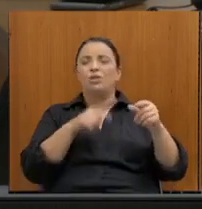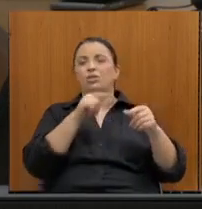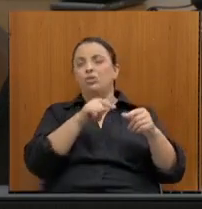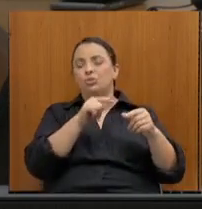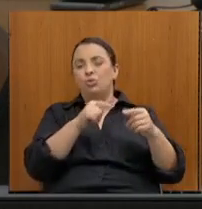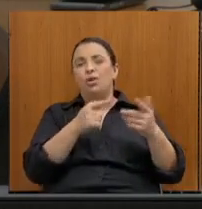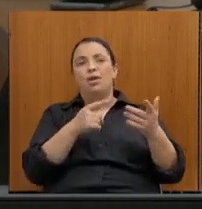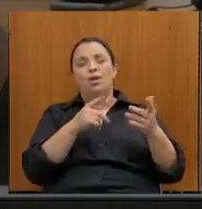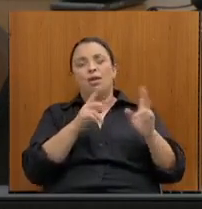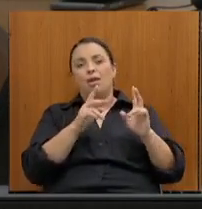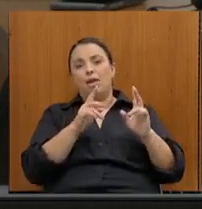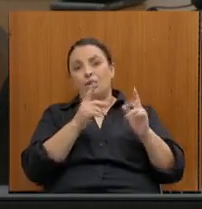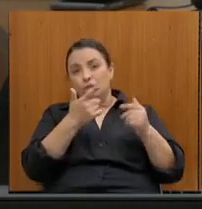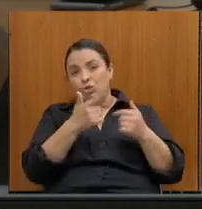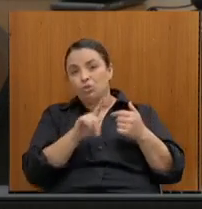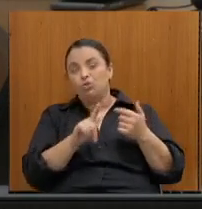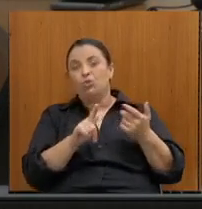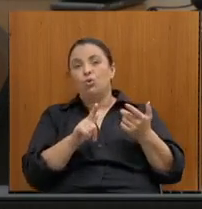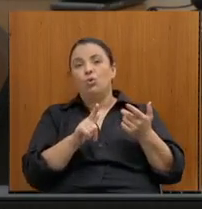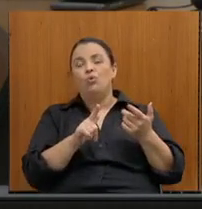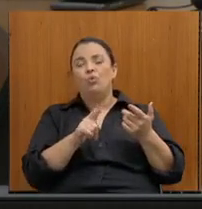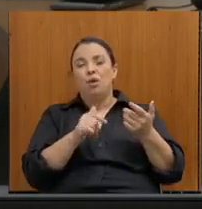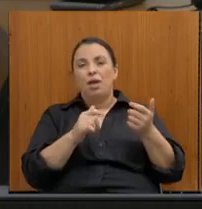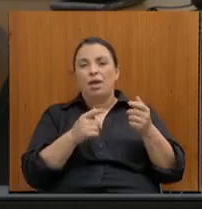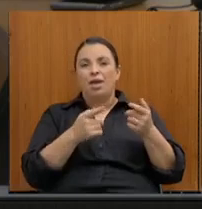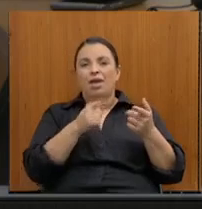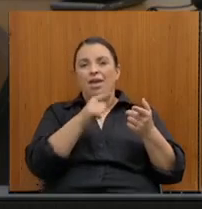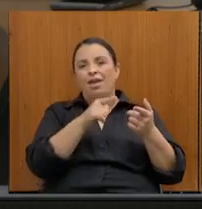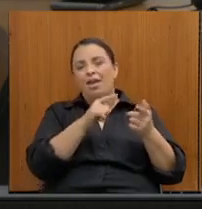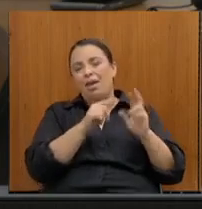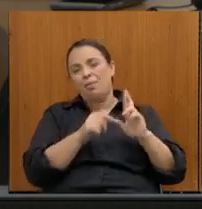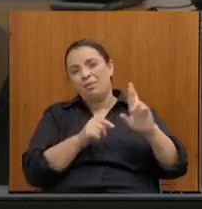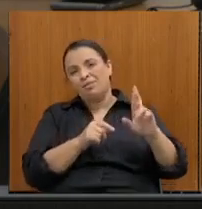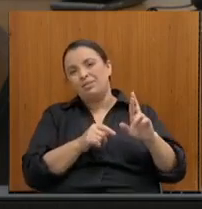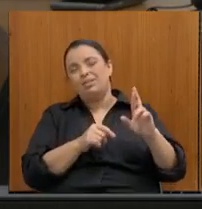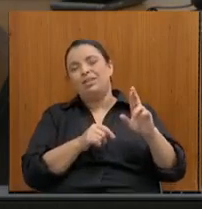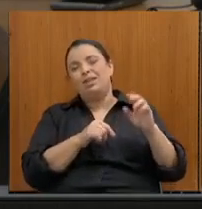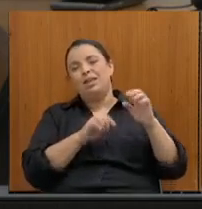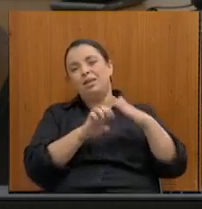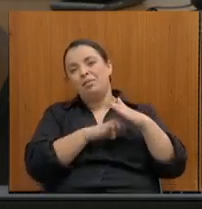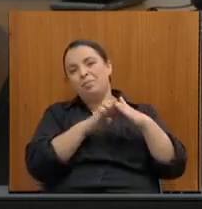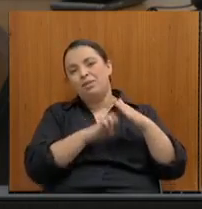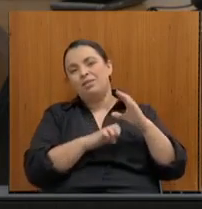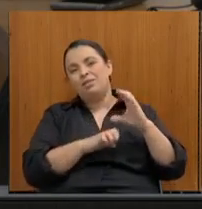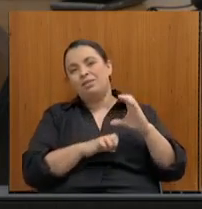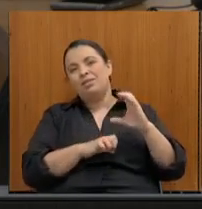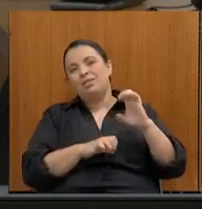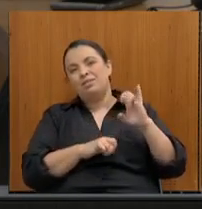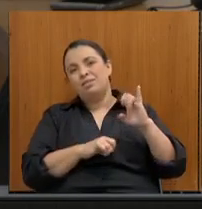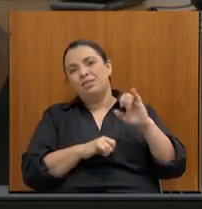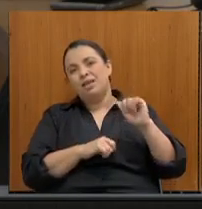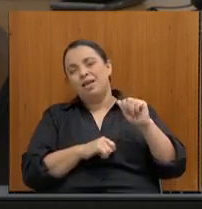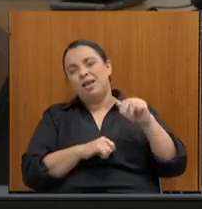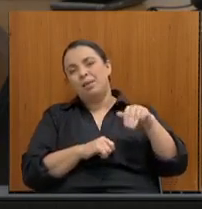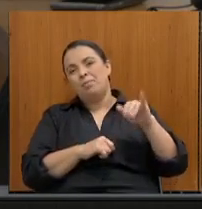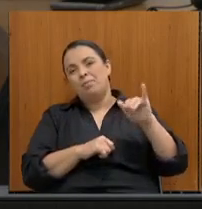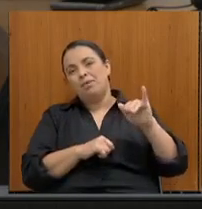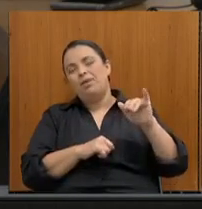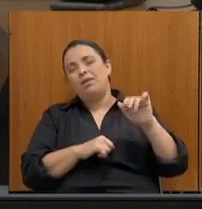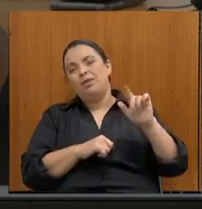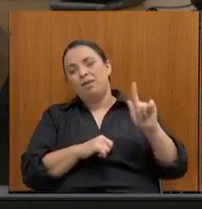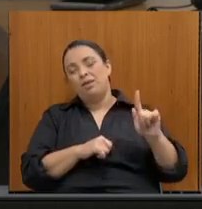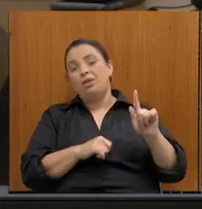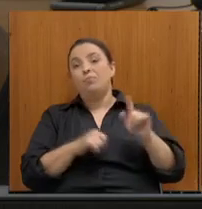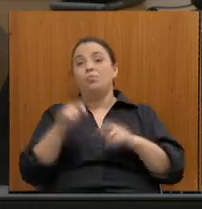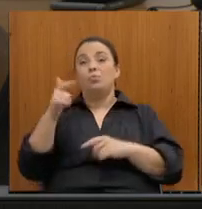né através da siamig né no nos dessa aula e coloca à disposição tá bem Doutor